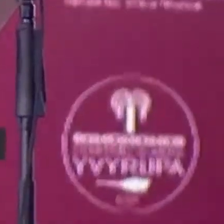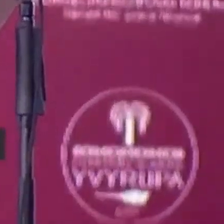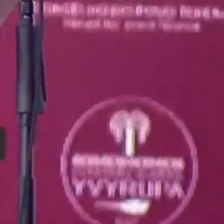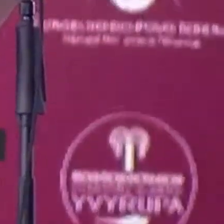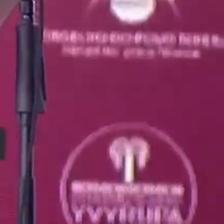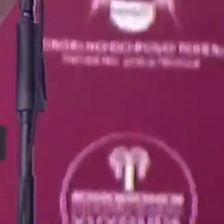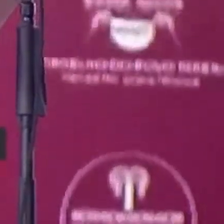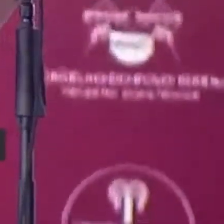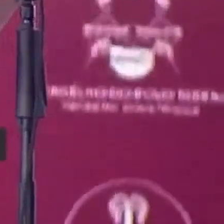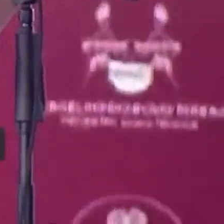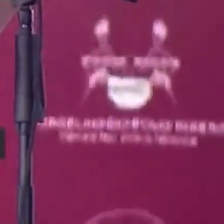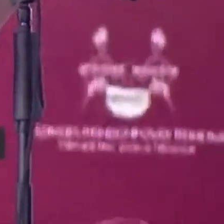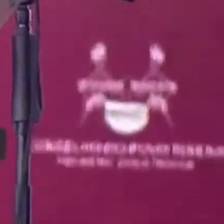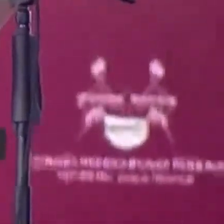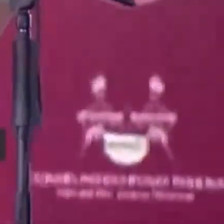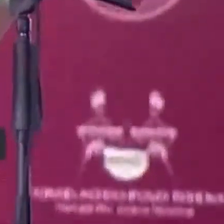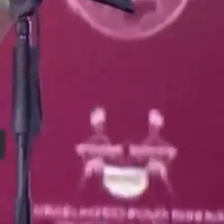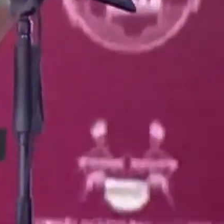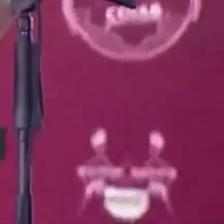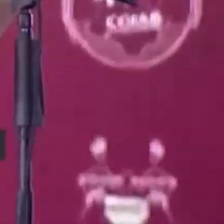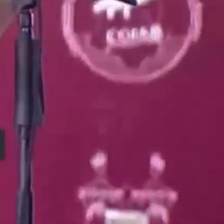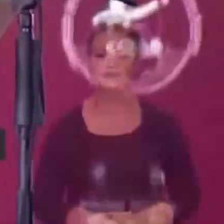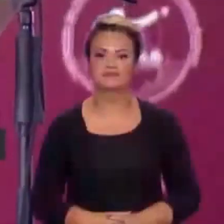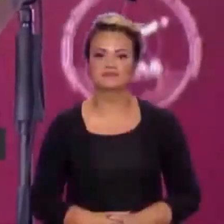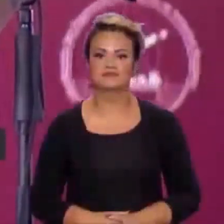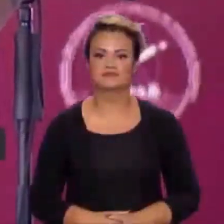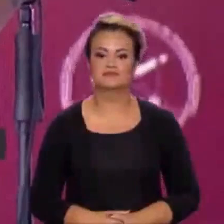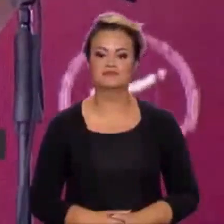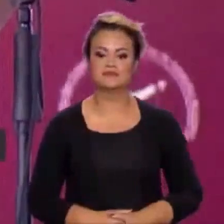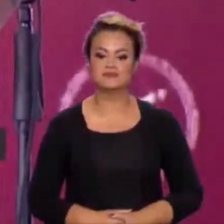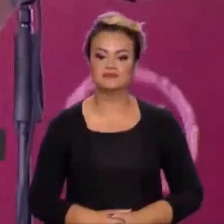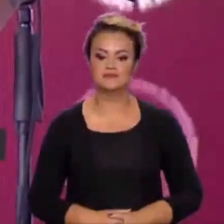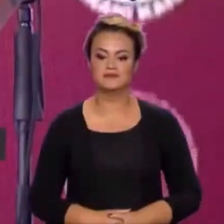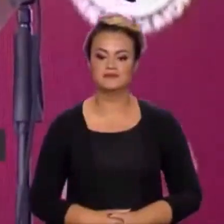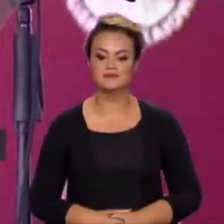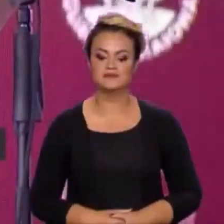e desintrusão das terras indígenas.